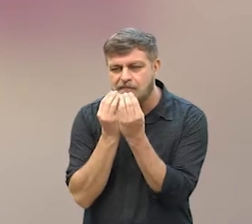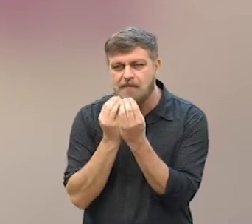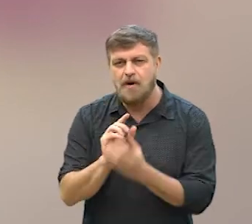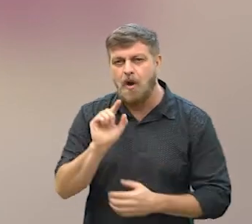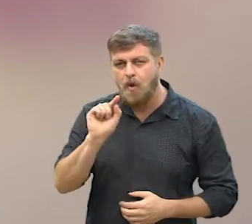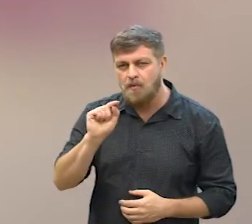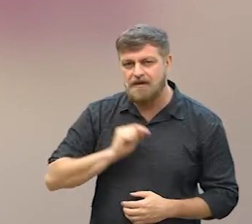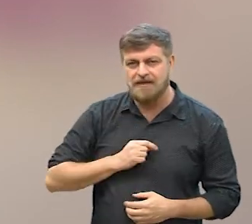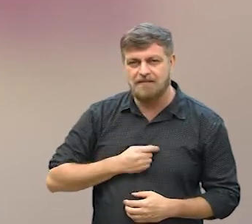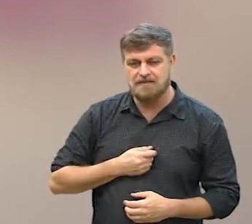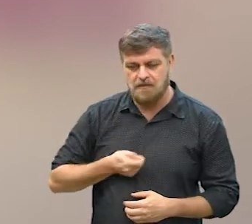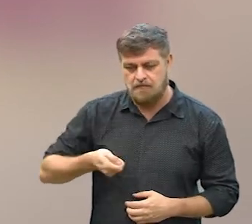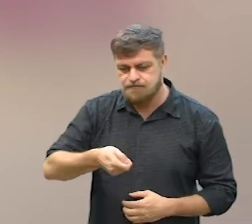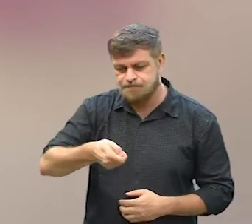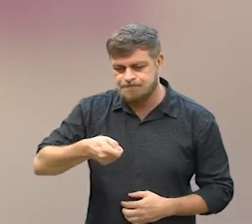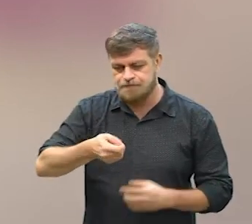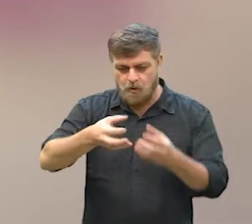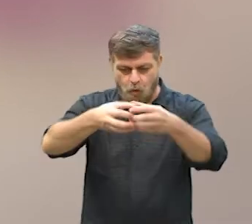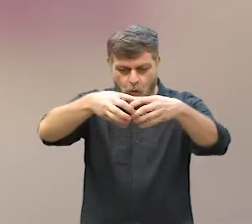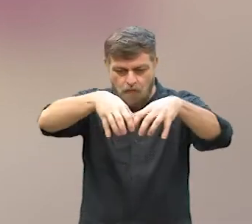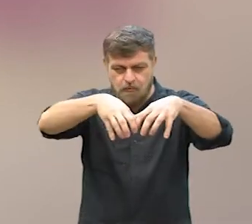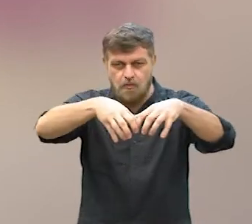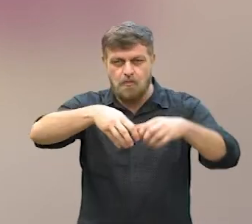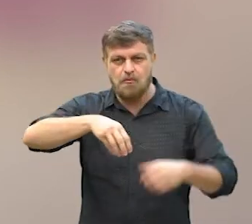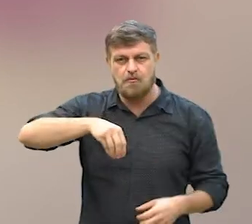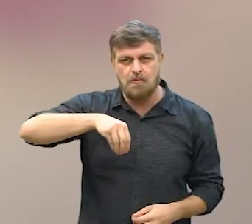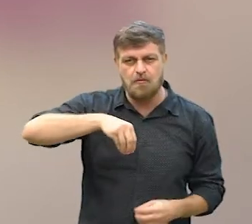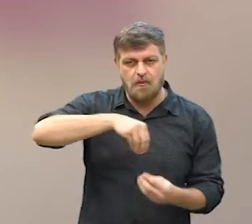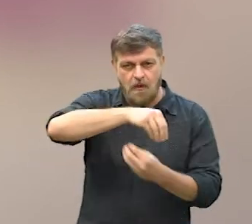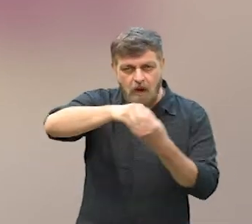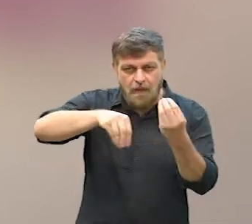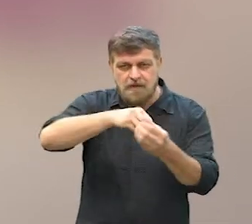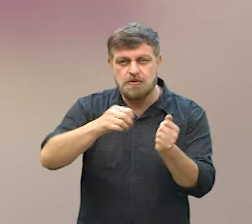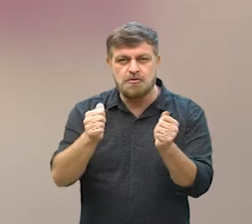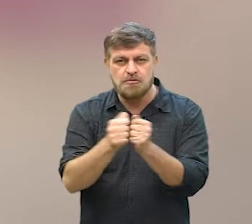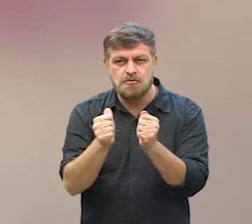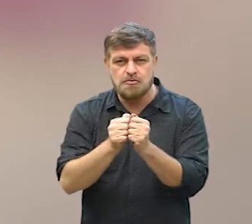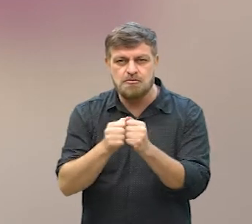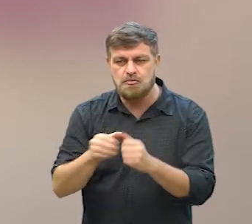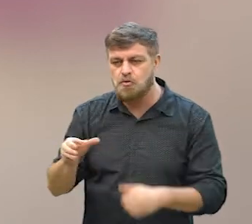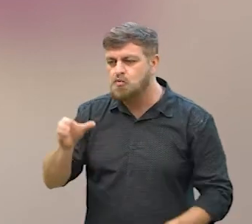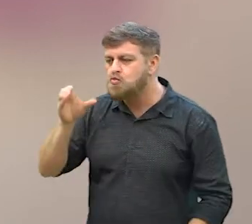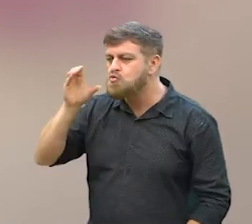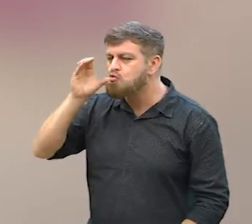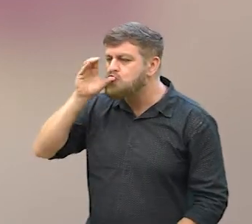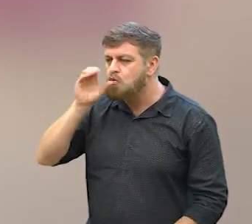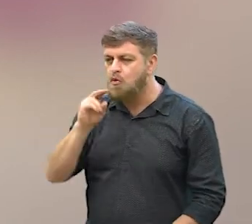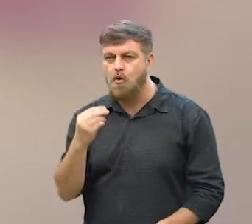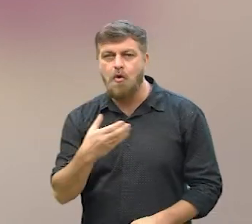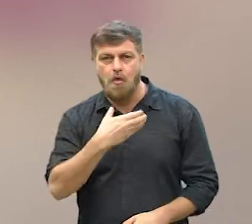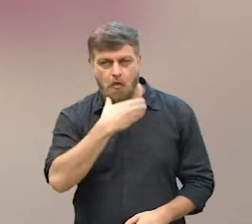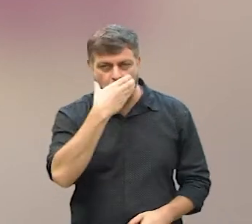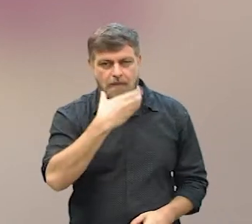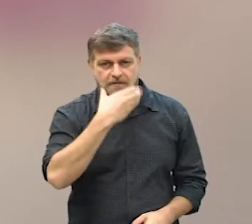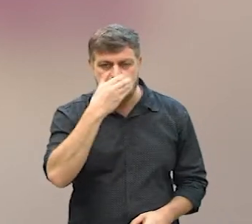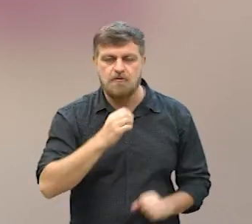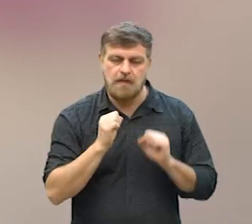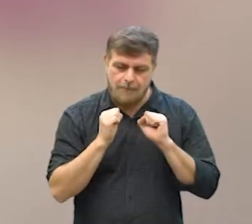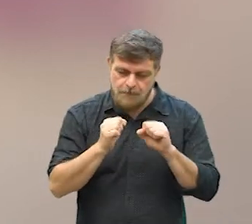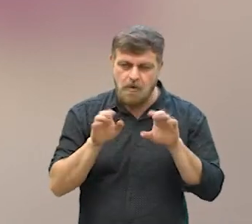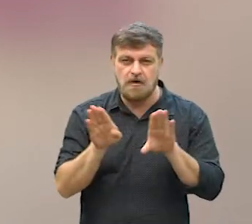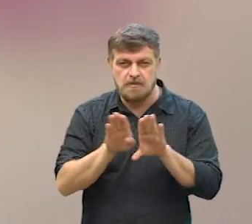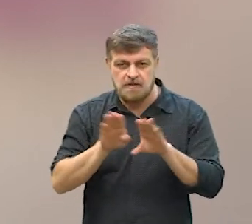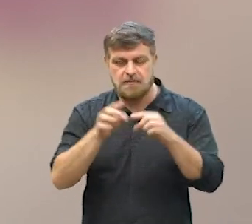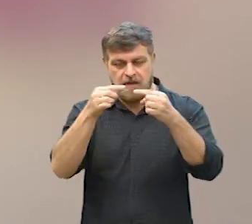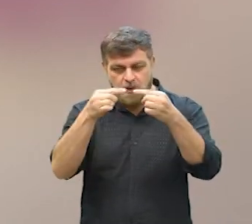às vezes, fazem um ovo mexido e come ali com algum tipo de suco, com algum tipo de fruta. Também é bem-vindo